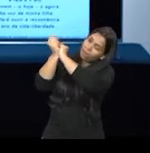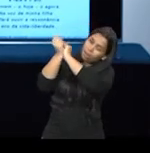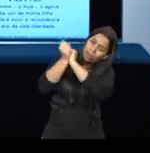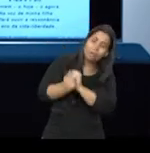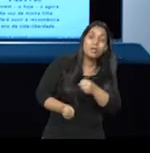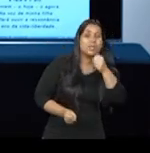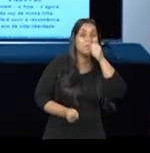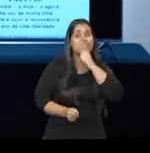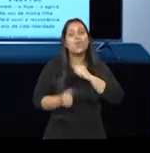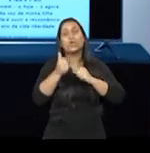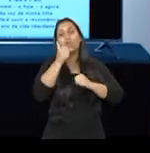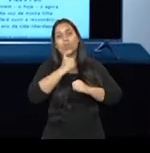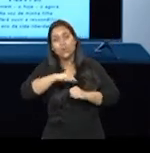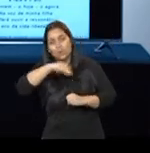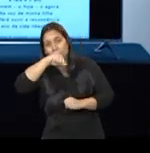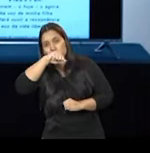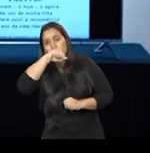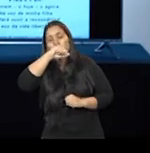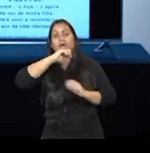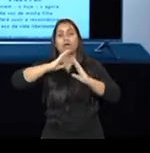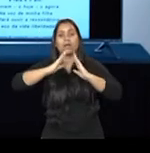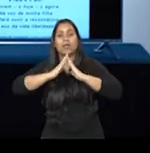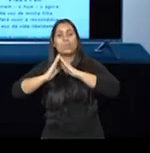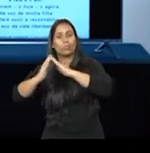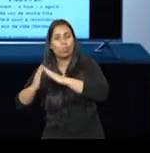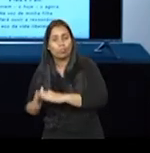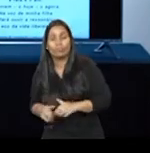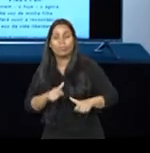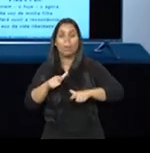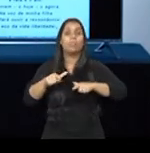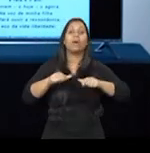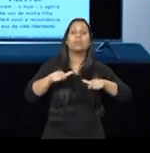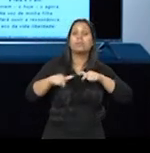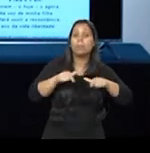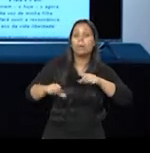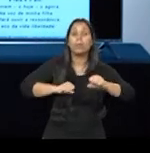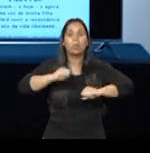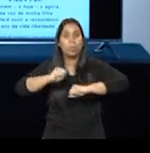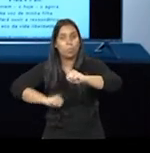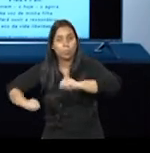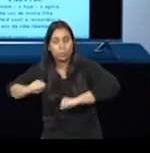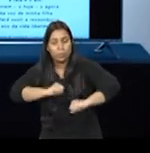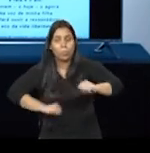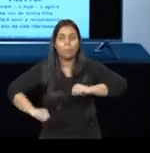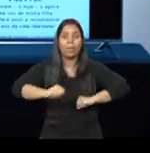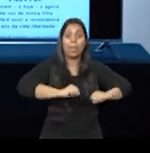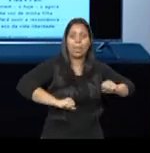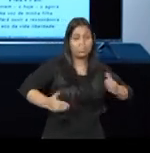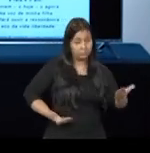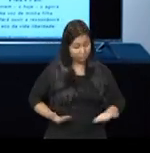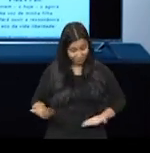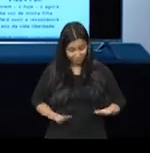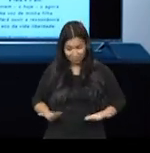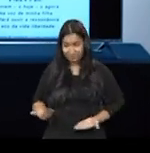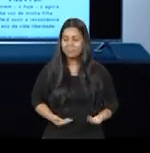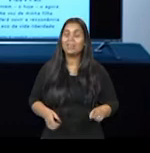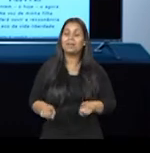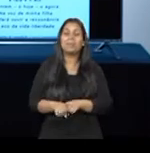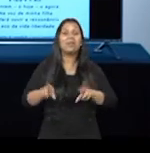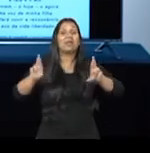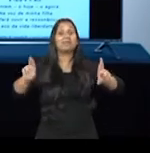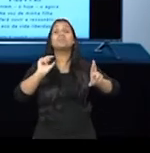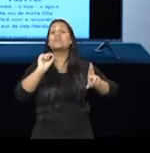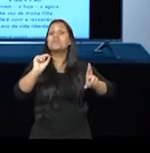né, da avó, da mãe dela que foi morar numa favela trabalhando, né, como doméstica. Ela também passou por essa situação e na